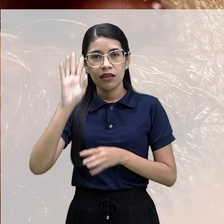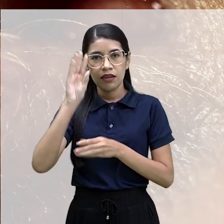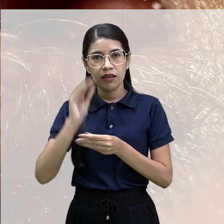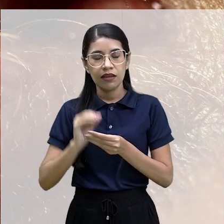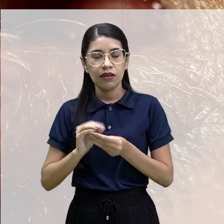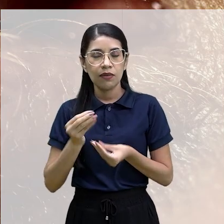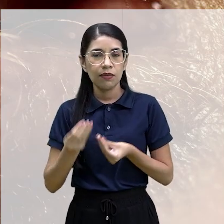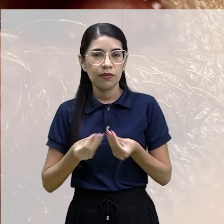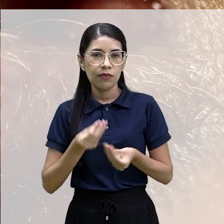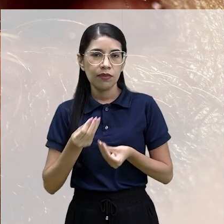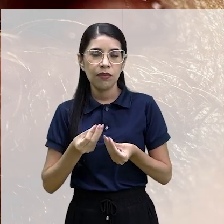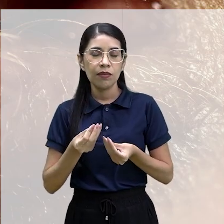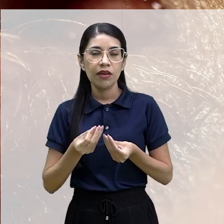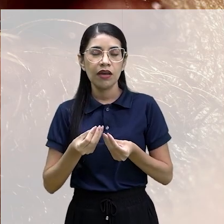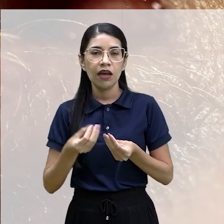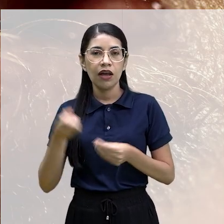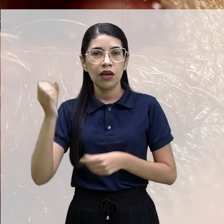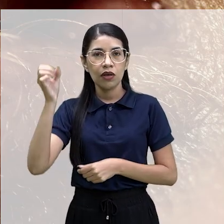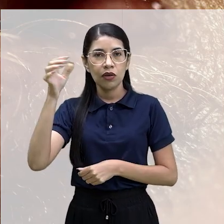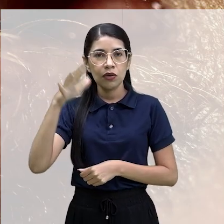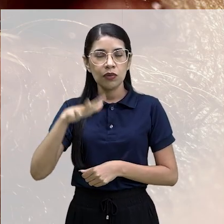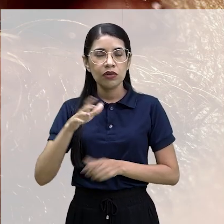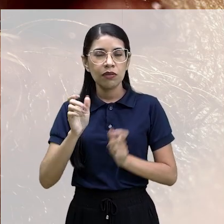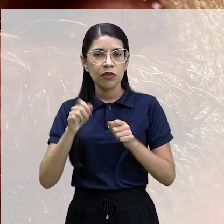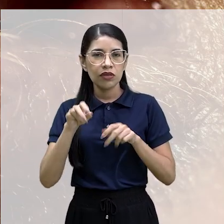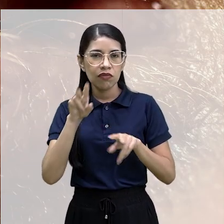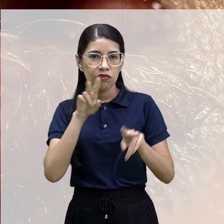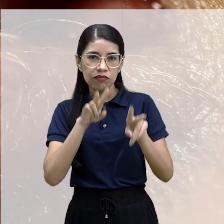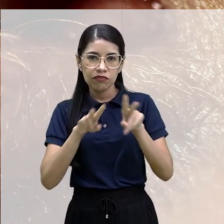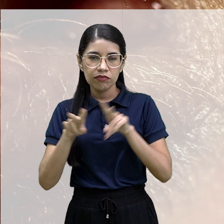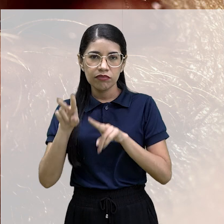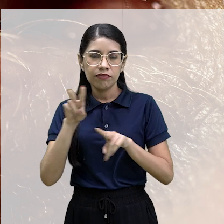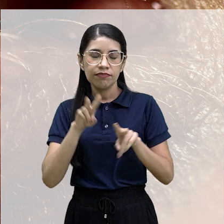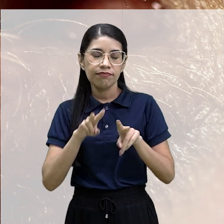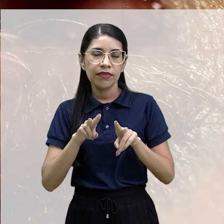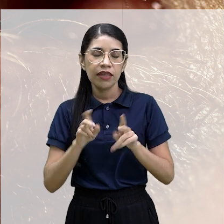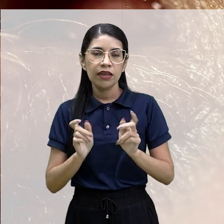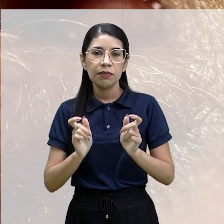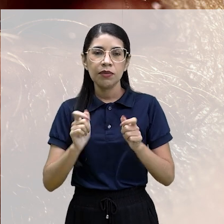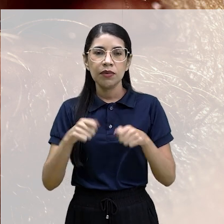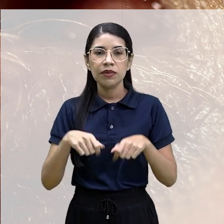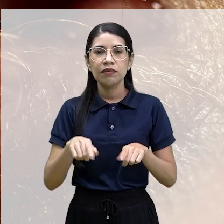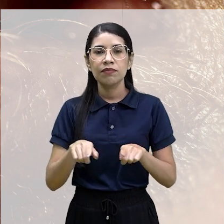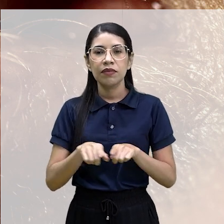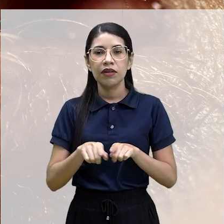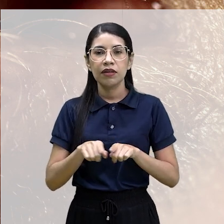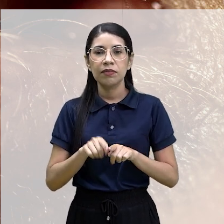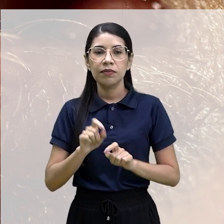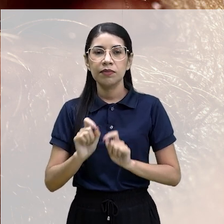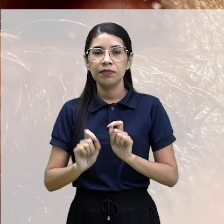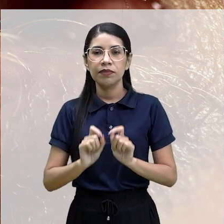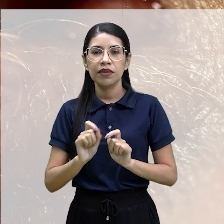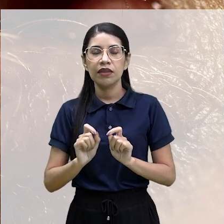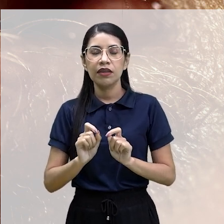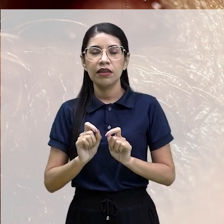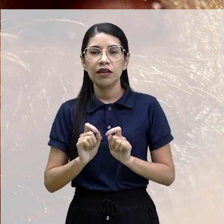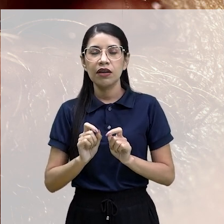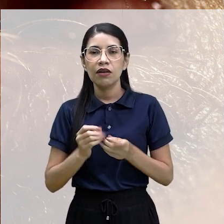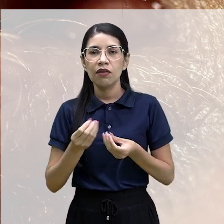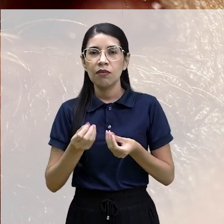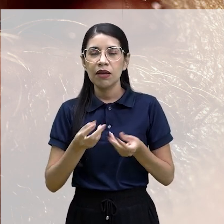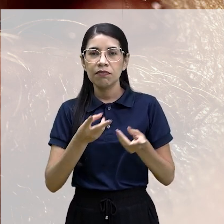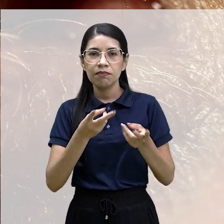luz chega até os nossos olhos e permite que nós